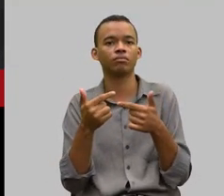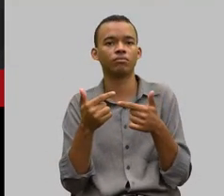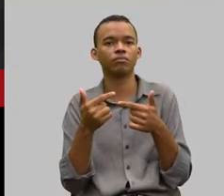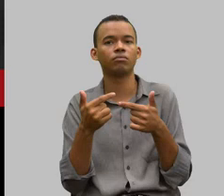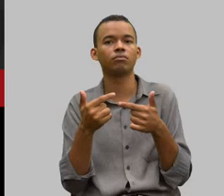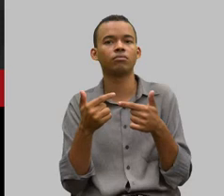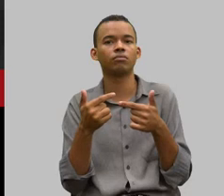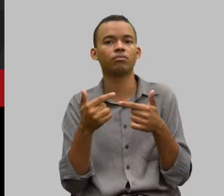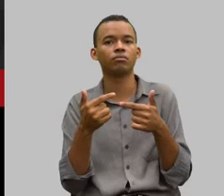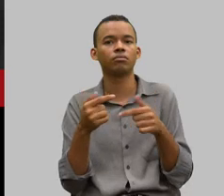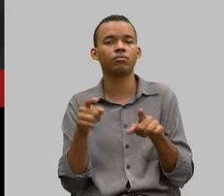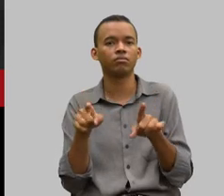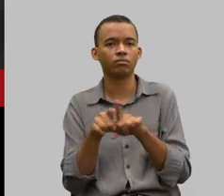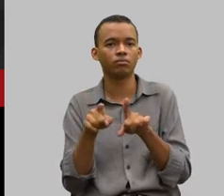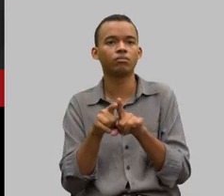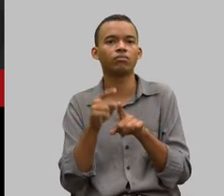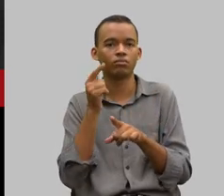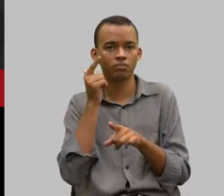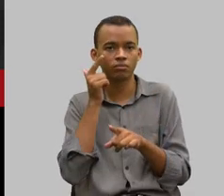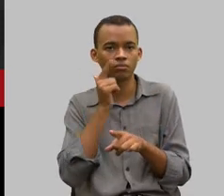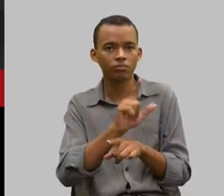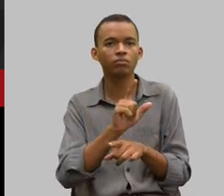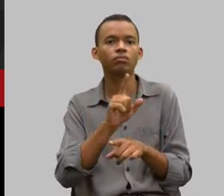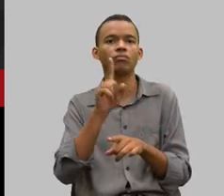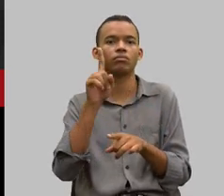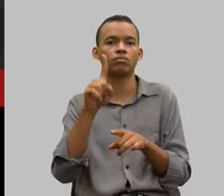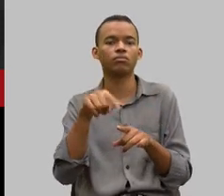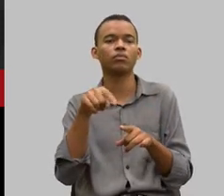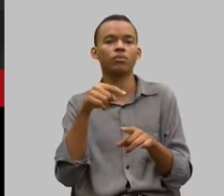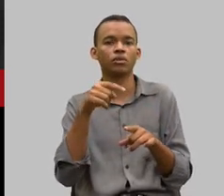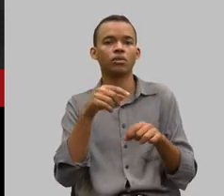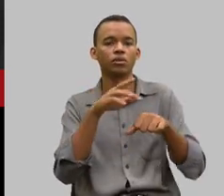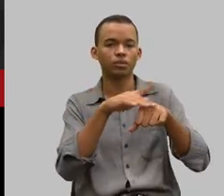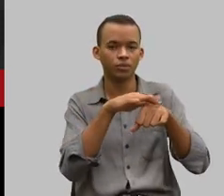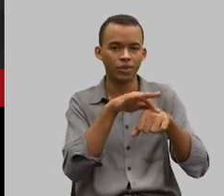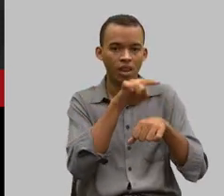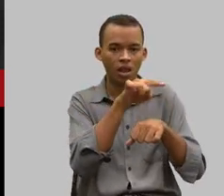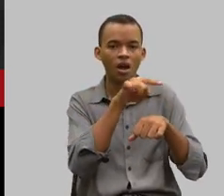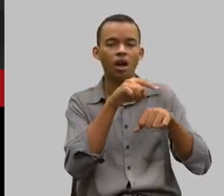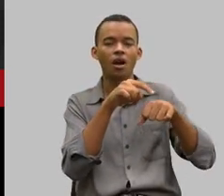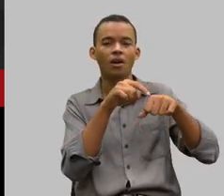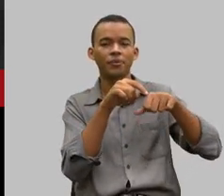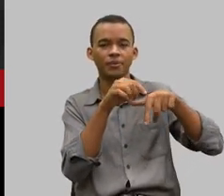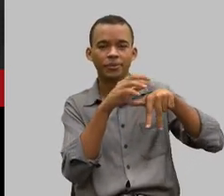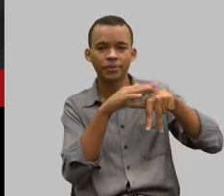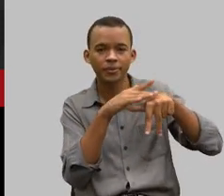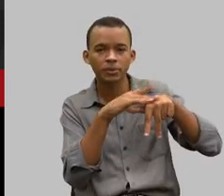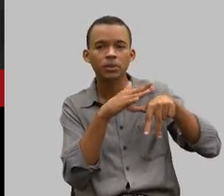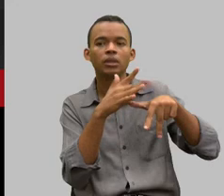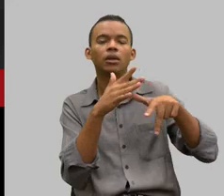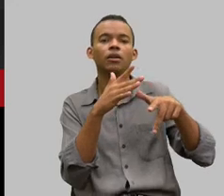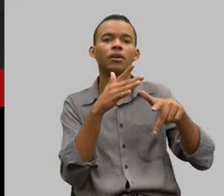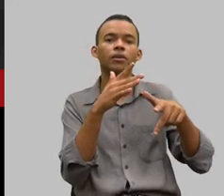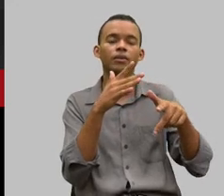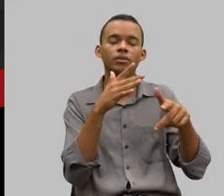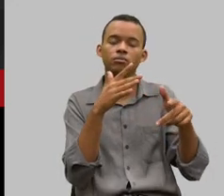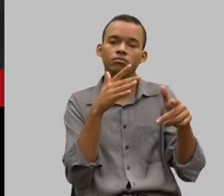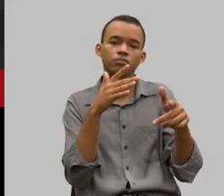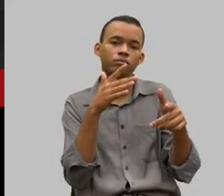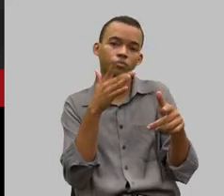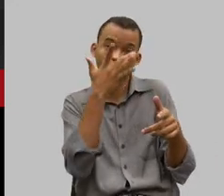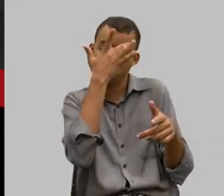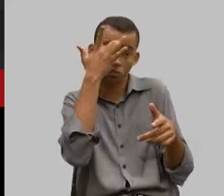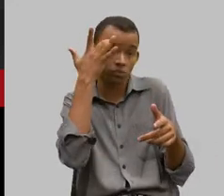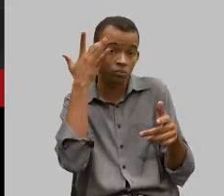chegando a ponta a onde tem que chegar que é no paciente que é na criança e o pai tendo acesso e eu estou lá na